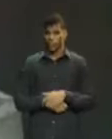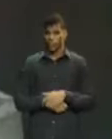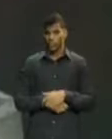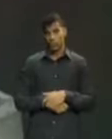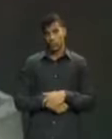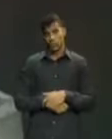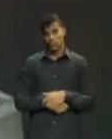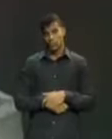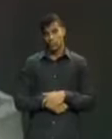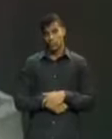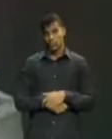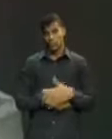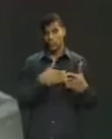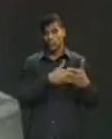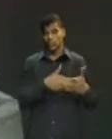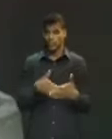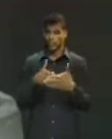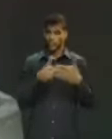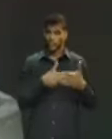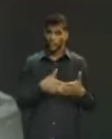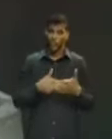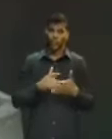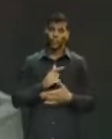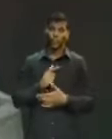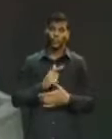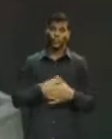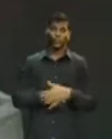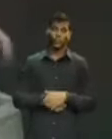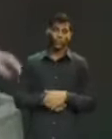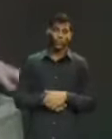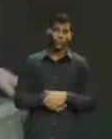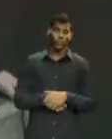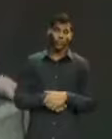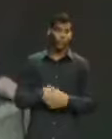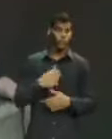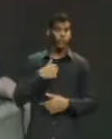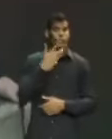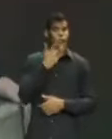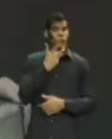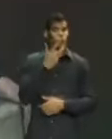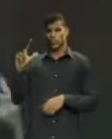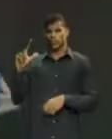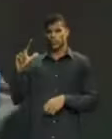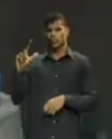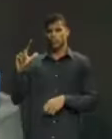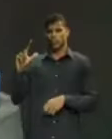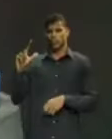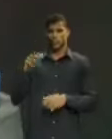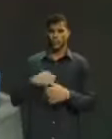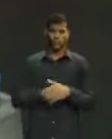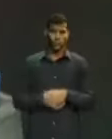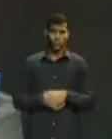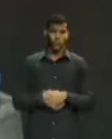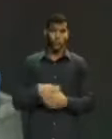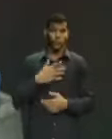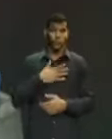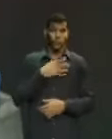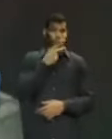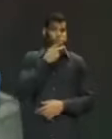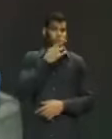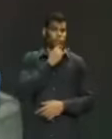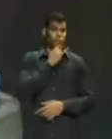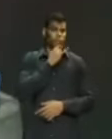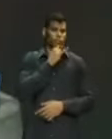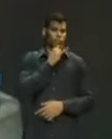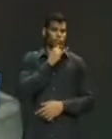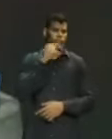desafio das nossas gerações. Eu repito sempre isso. Na época dos meus pais, o